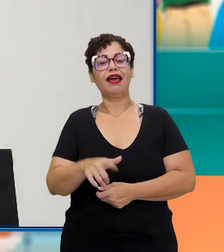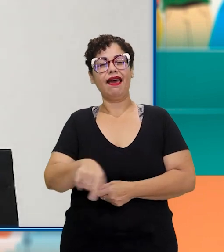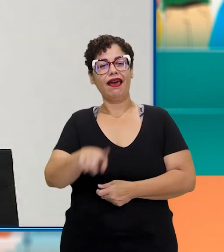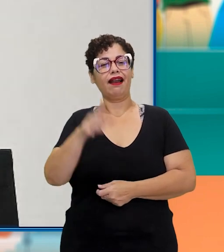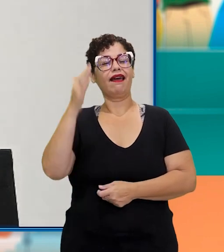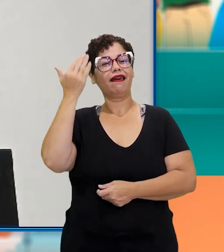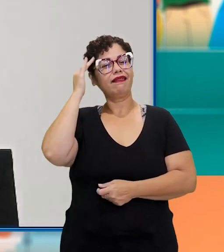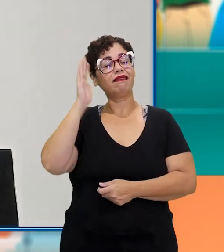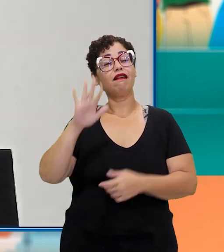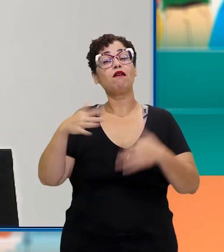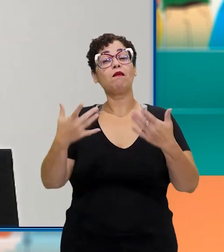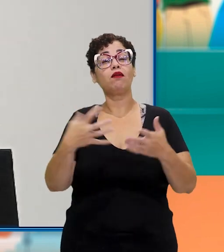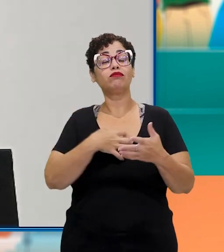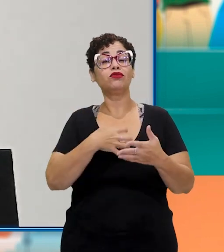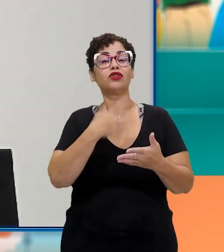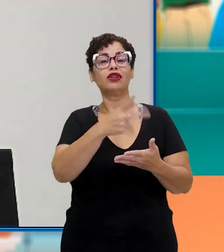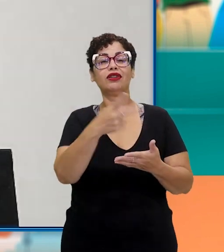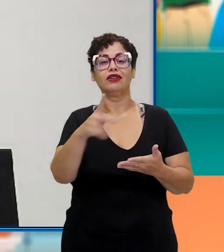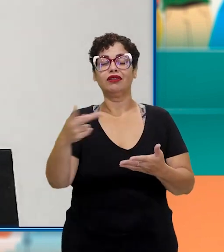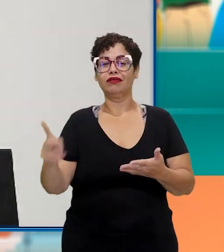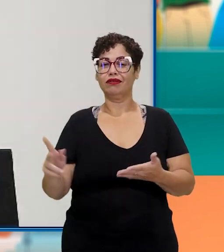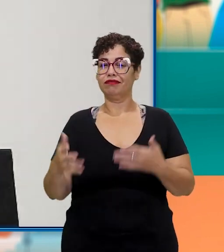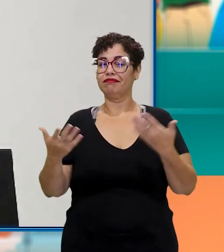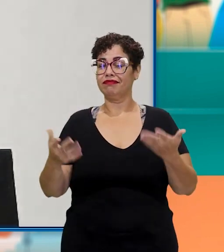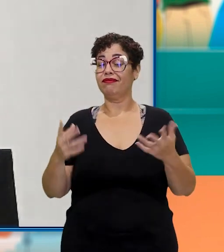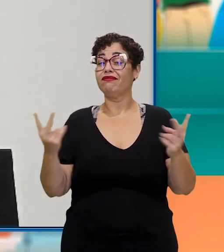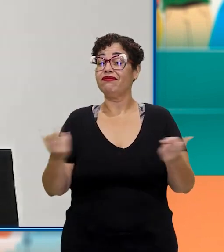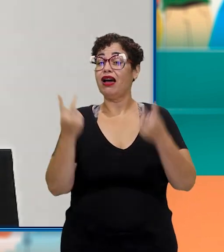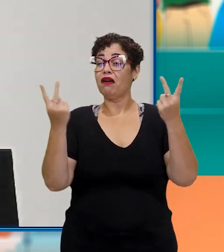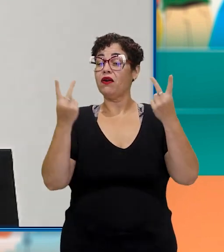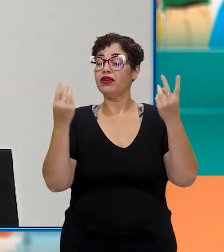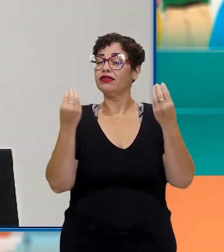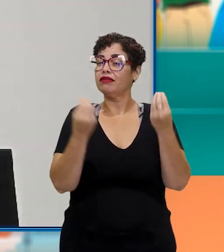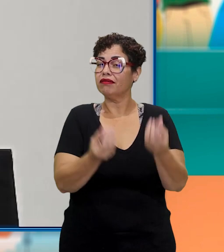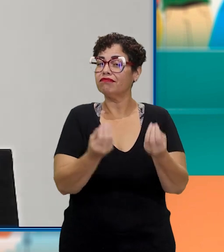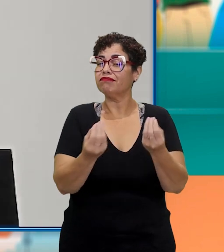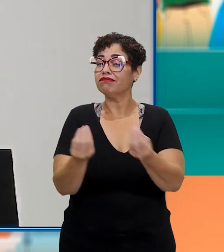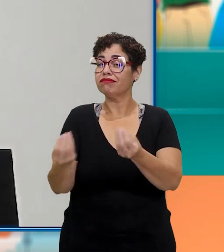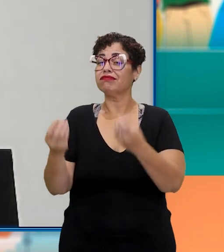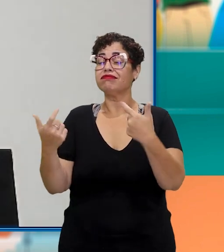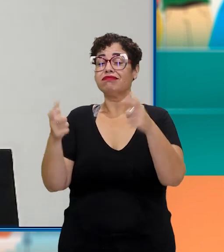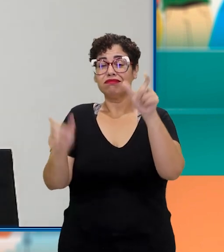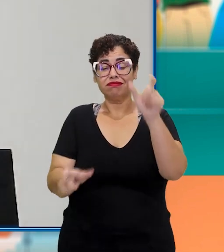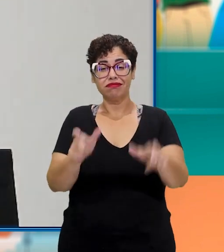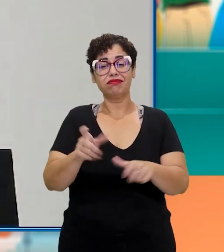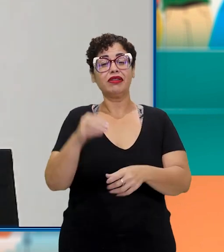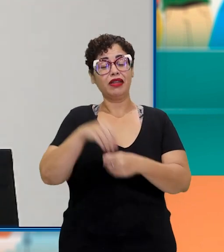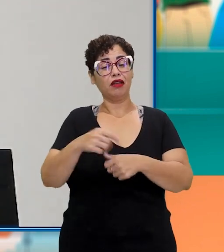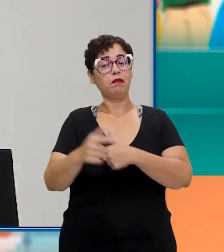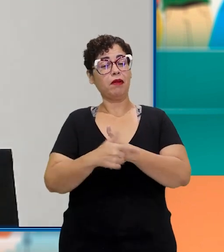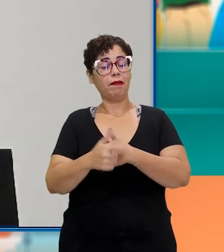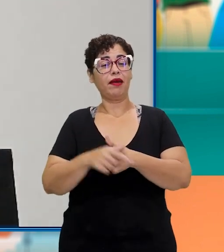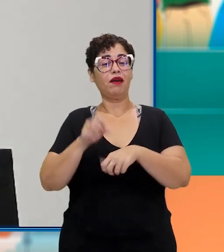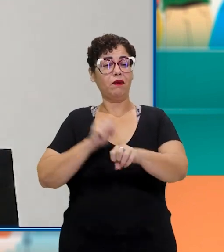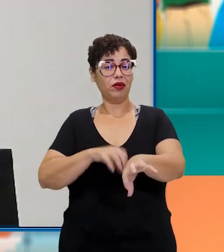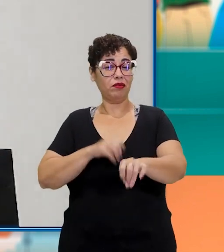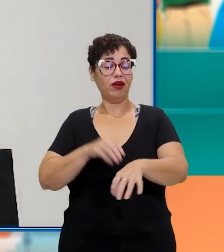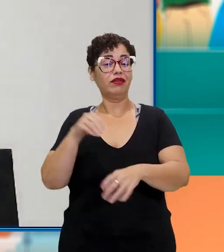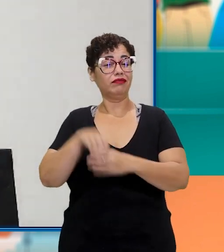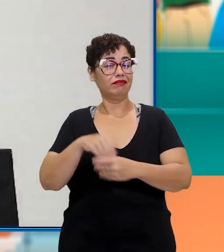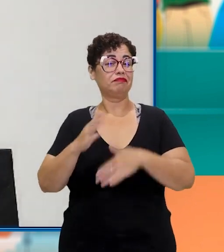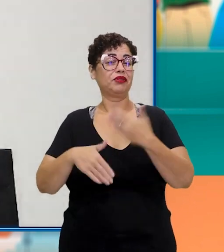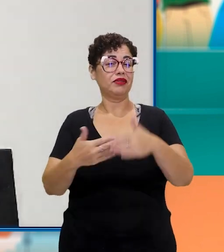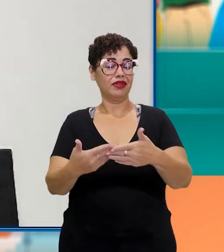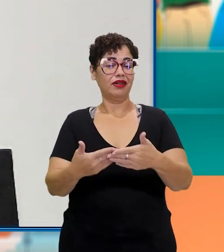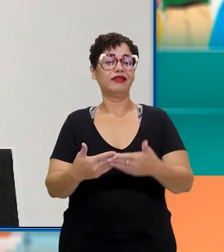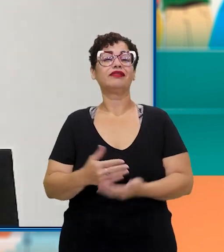criança. Entender qual o temperamento da criança valoriza demais o papel do educador no processo de